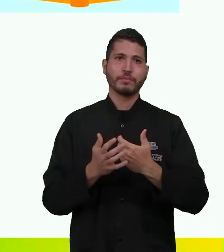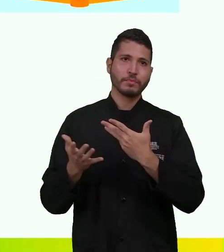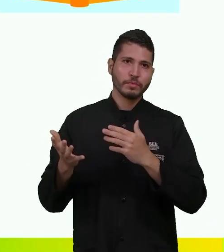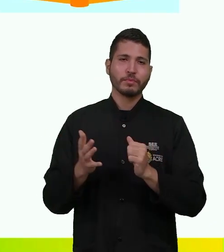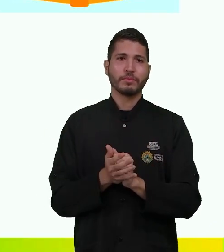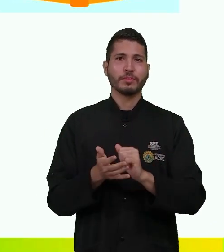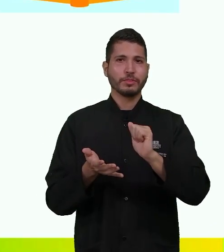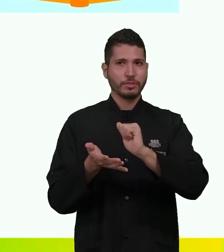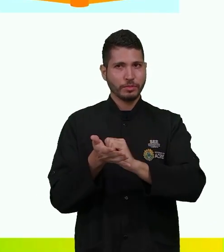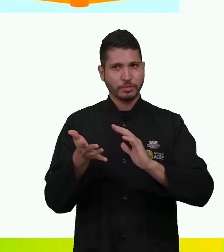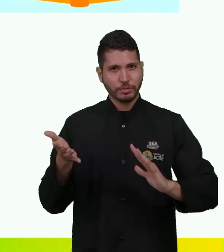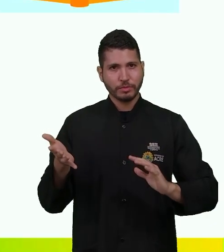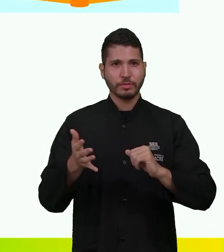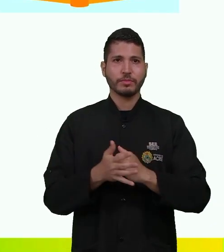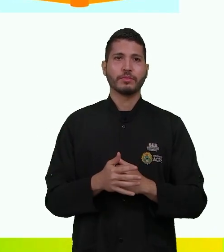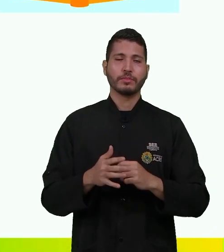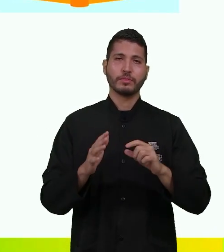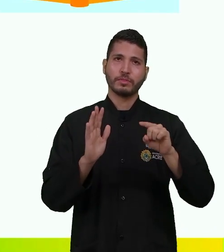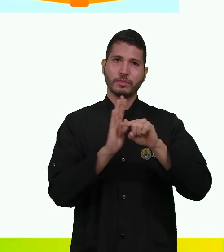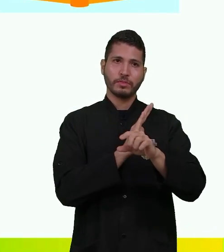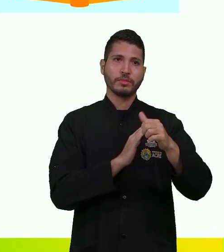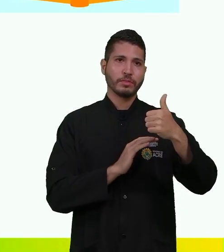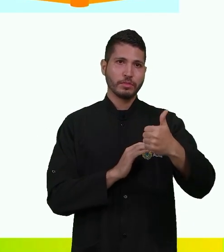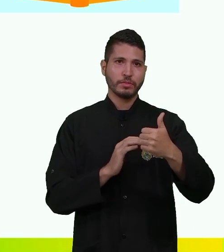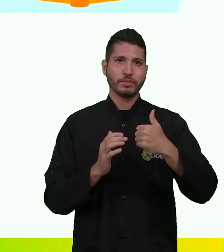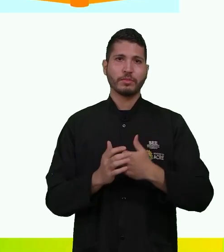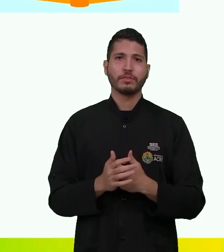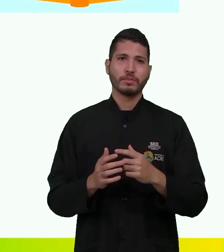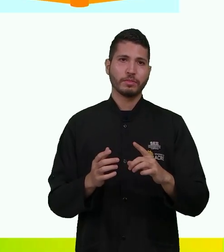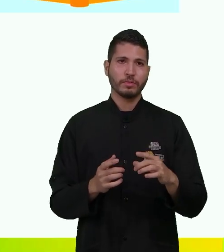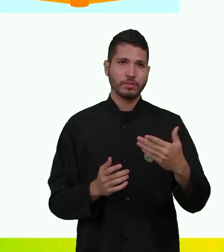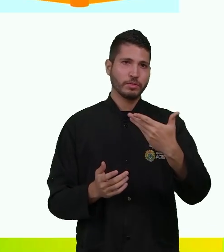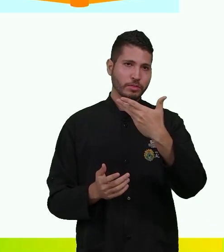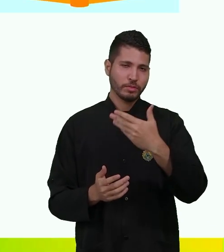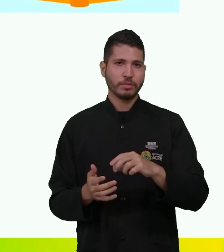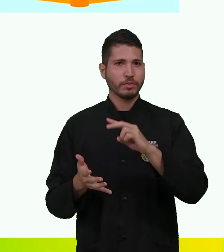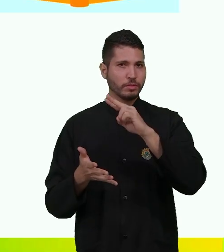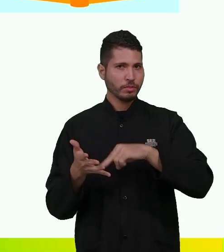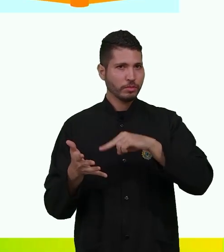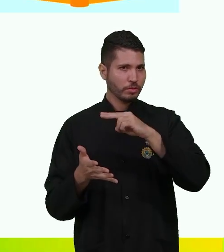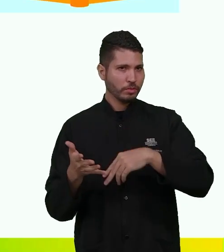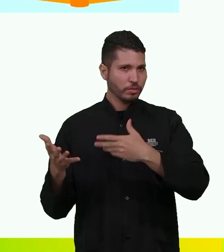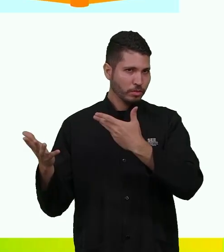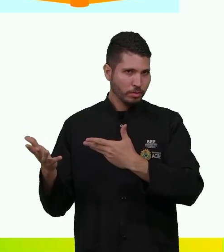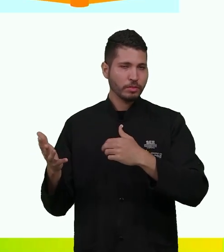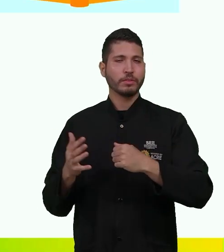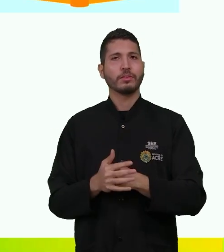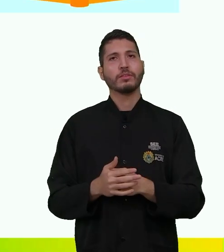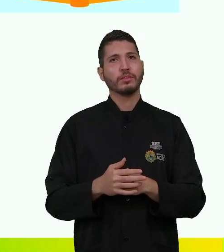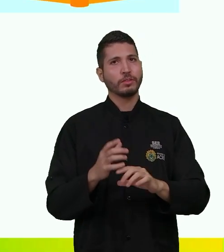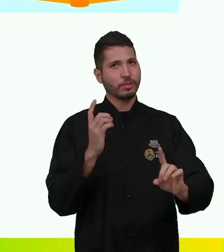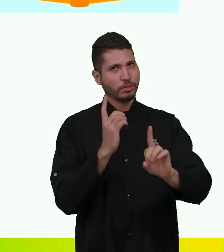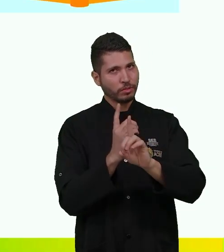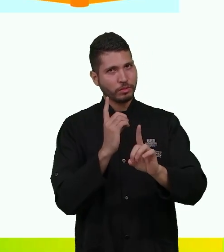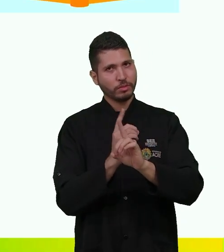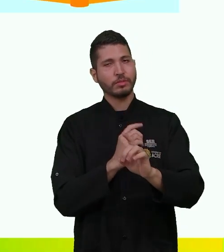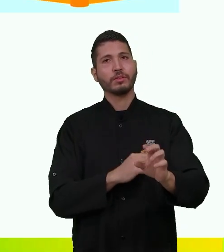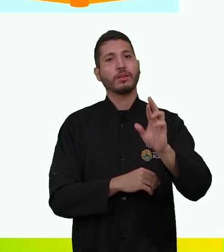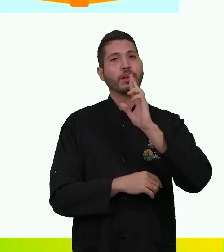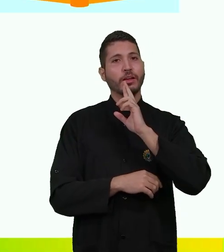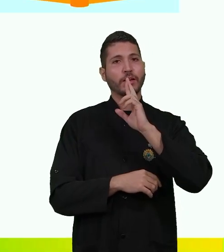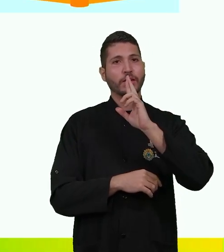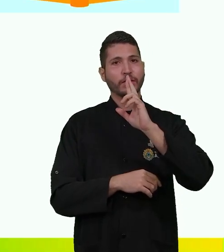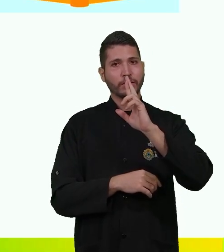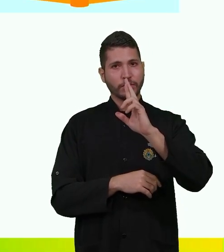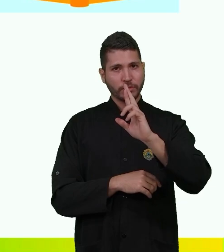a nossa aula. A primeira questão diz o seguinte: analise as afirmativas abaixo e marque a alternativa que corresponde